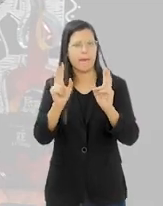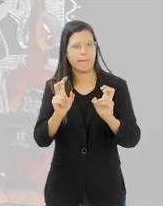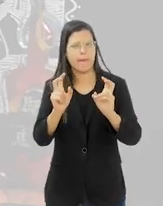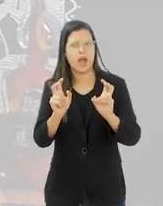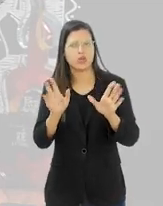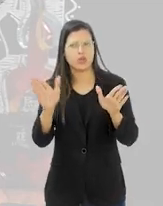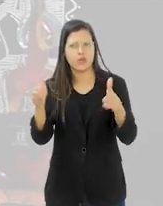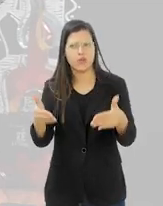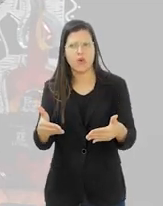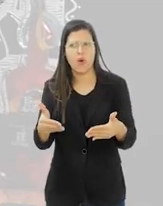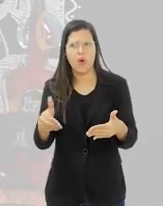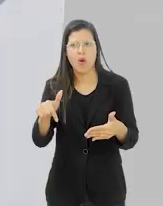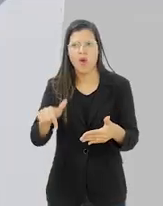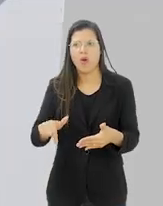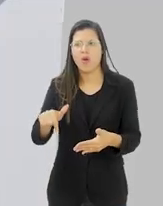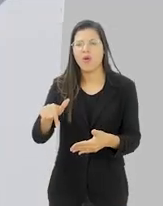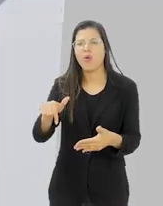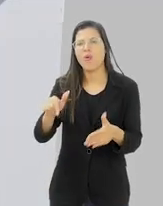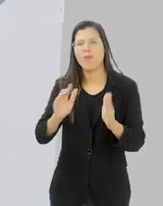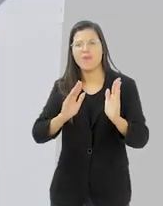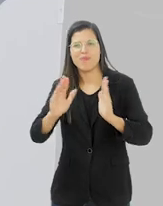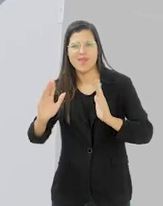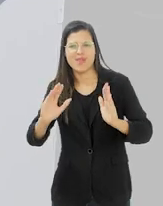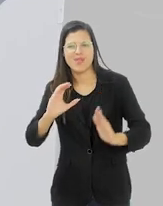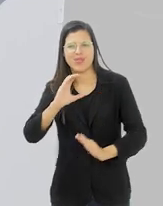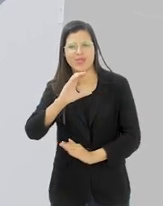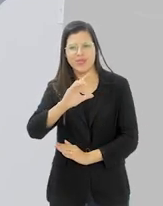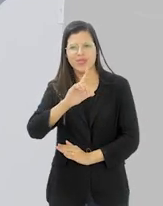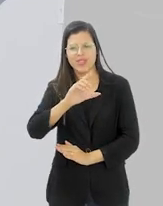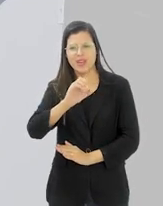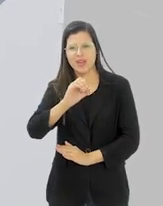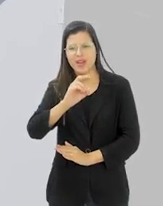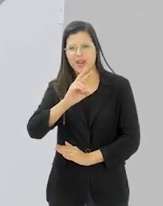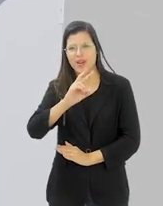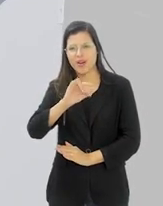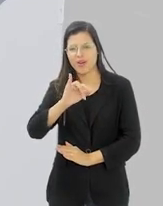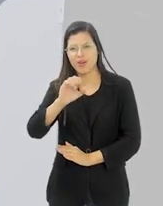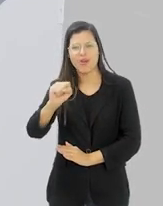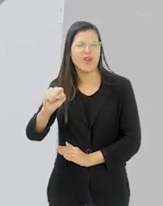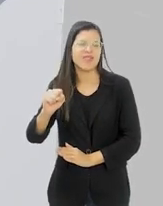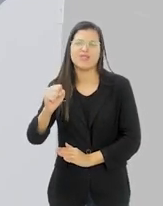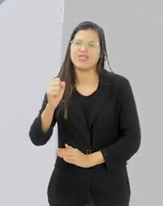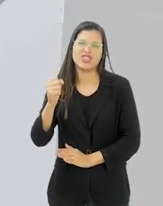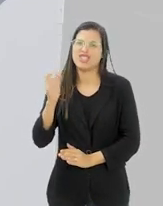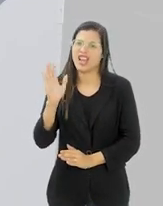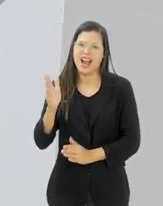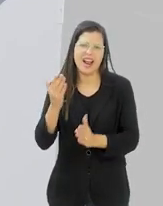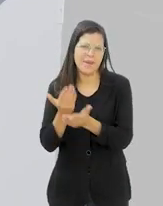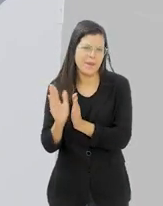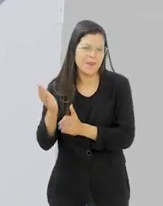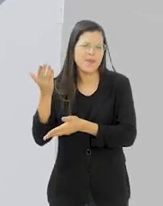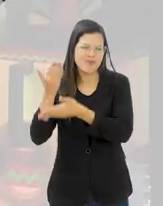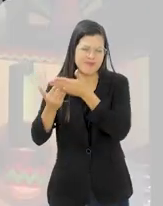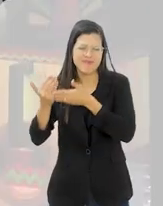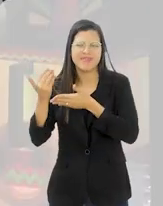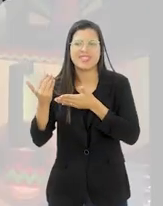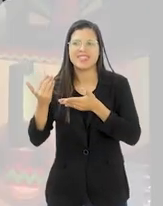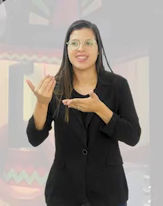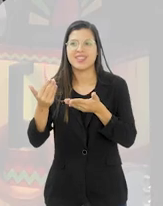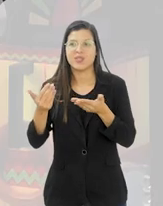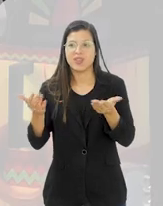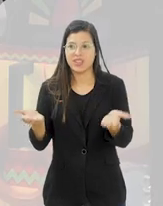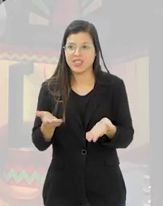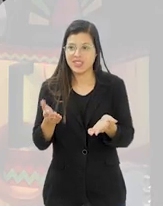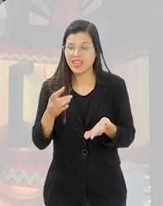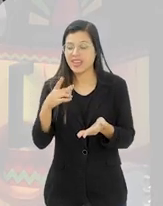mais temáticos. Né? A era Clóvis Bornai já não tem mais, né? É verdade, cara. Jesus Henrique, né? E tantos outros. Eu acho que agora